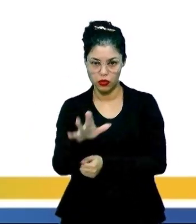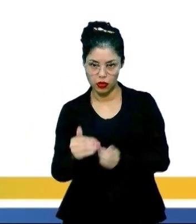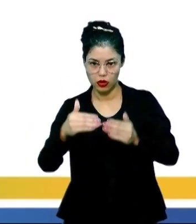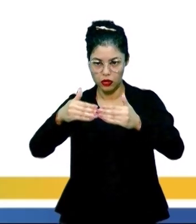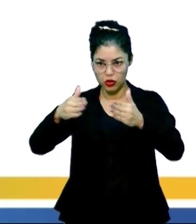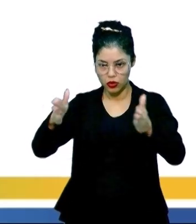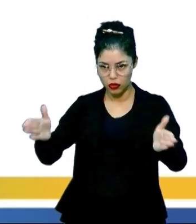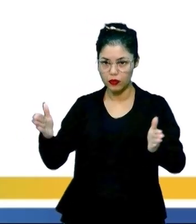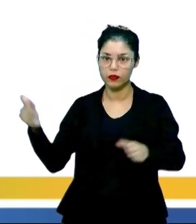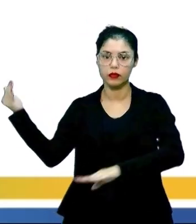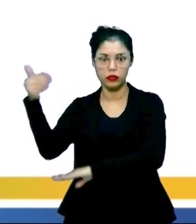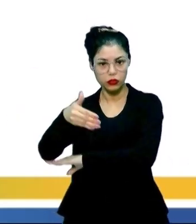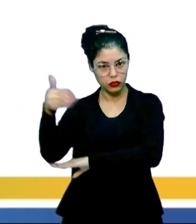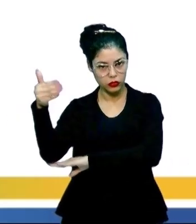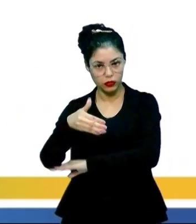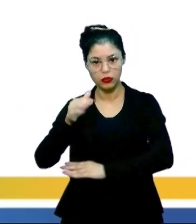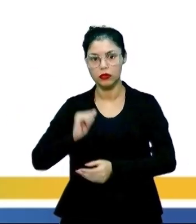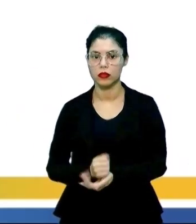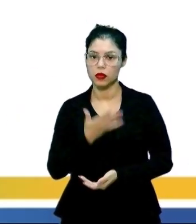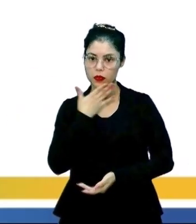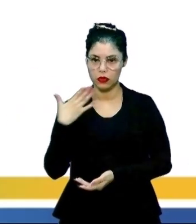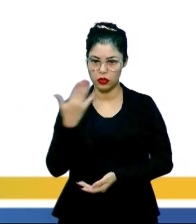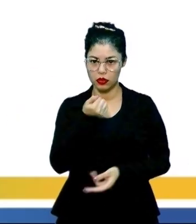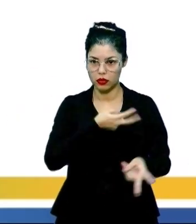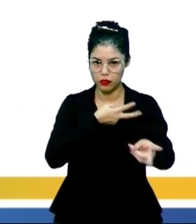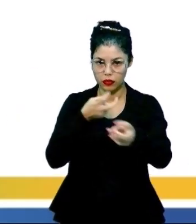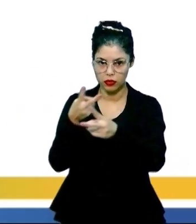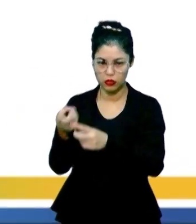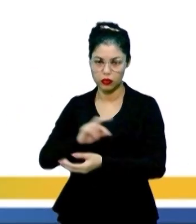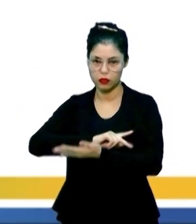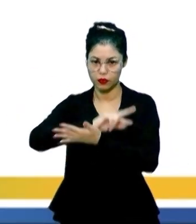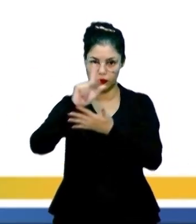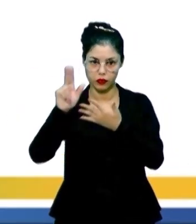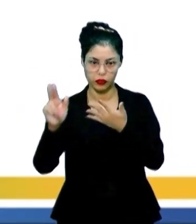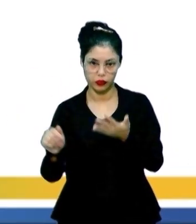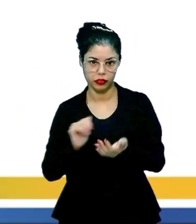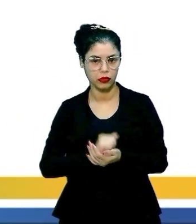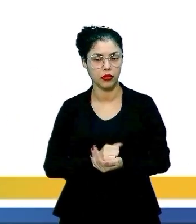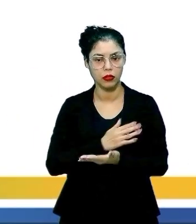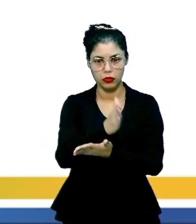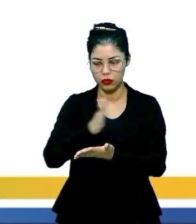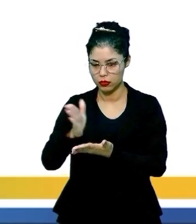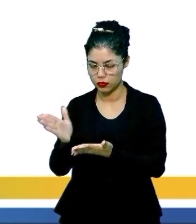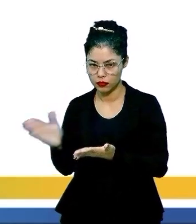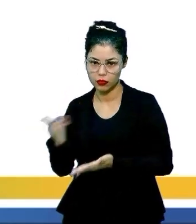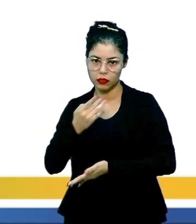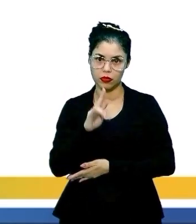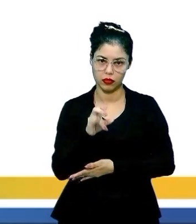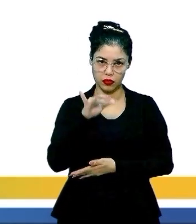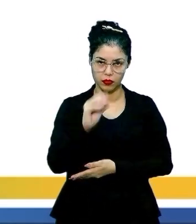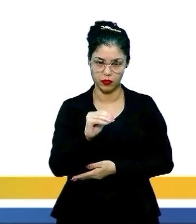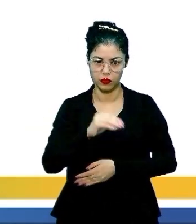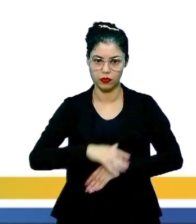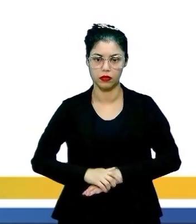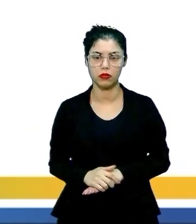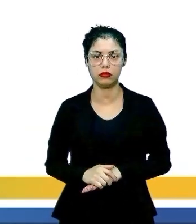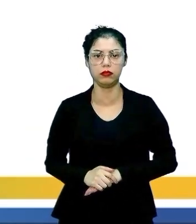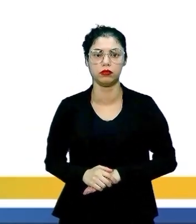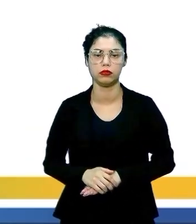aberto à visitação para potencializar a percepção e a interpretação das múltiplas dimensões desse